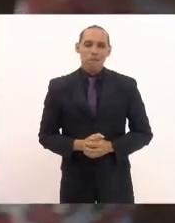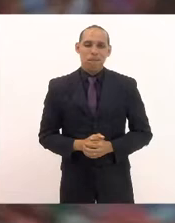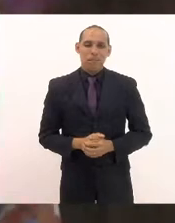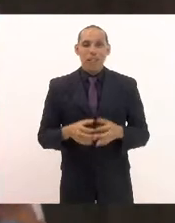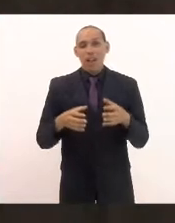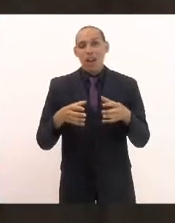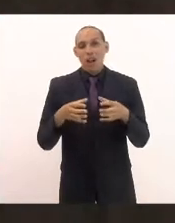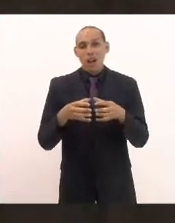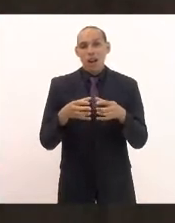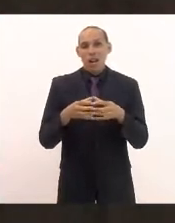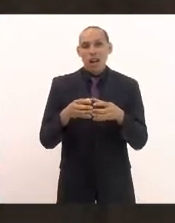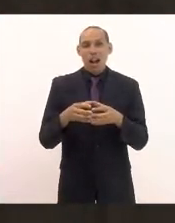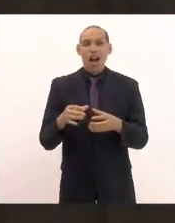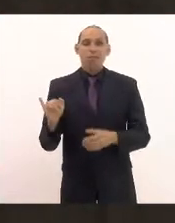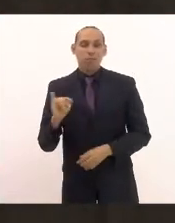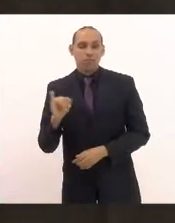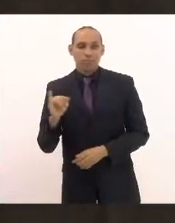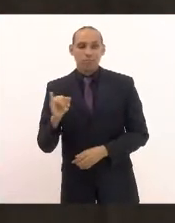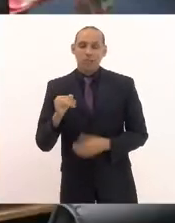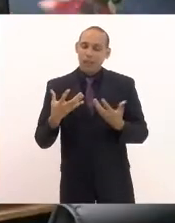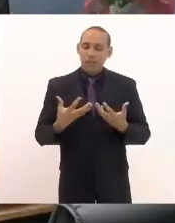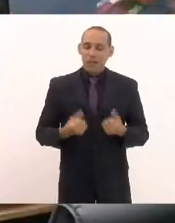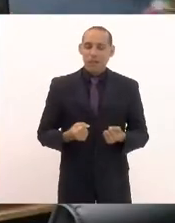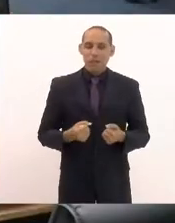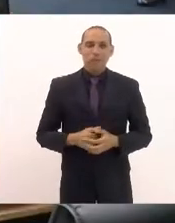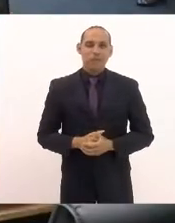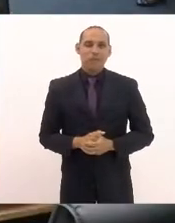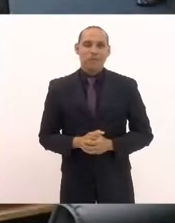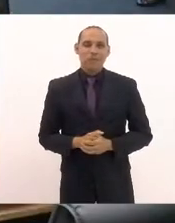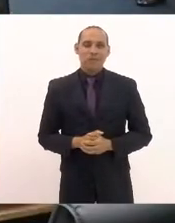Comissão de Tributação, no mérito, favorável.